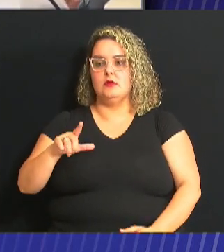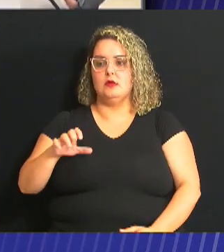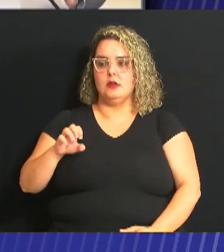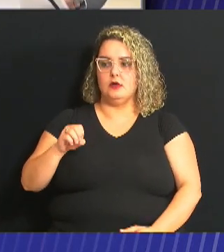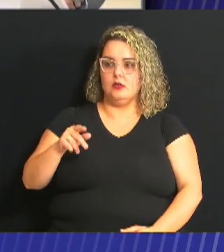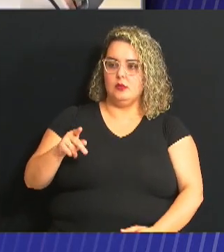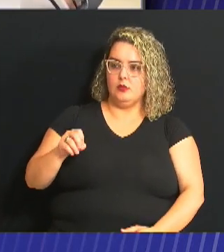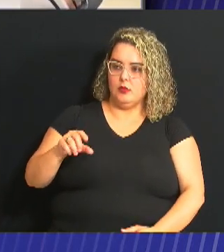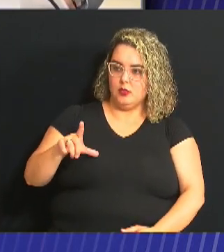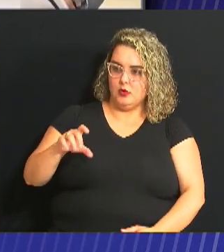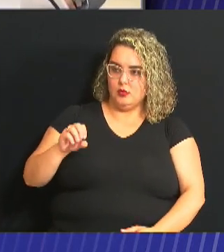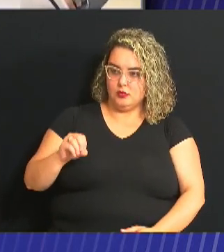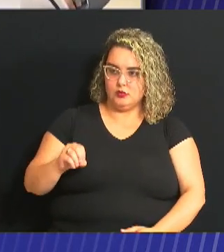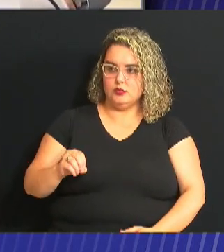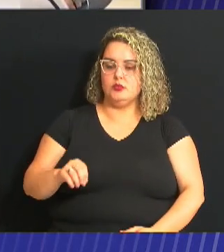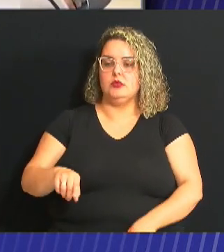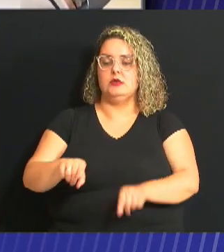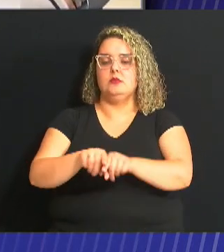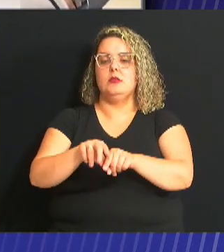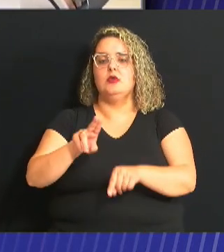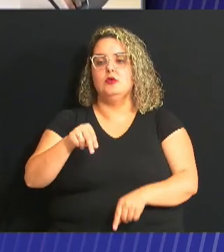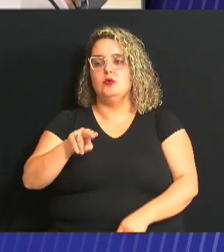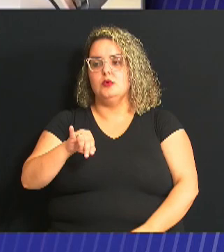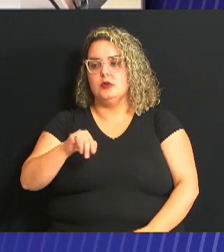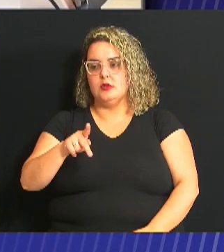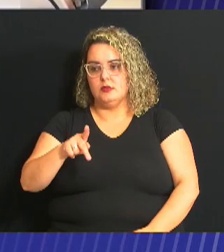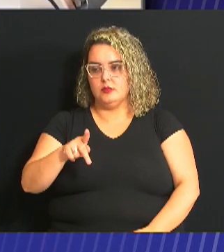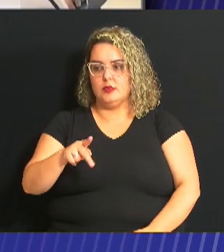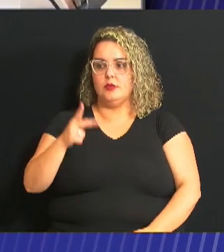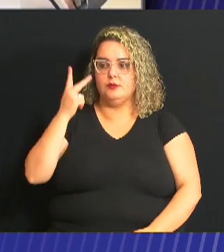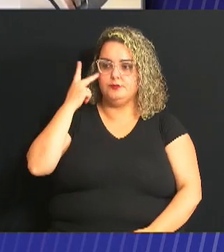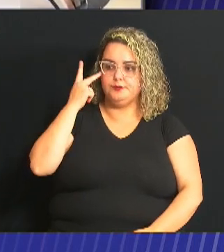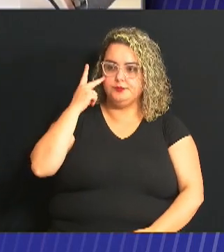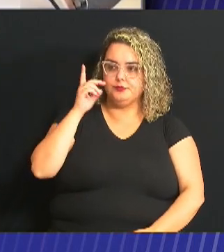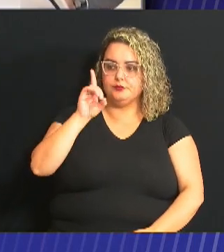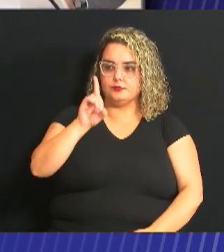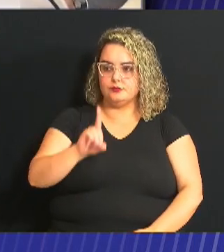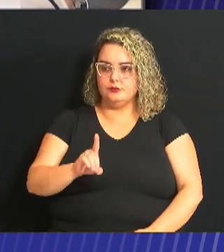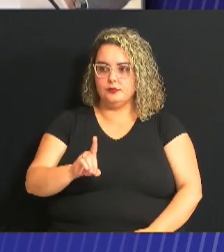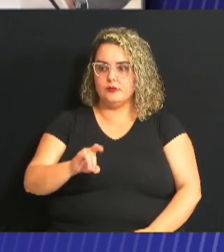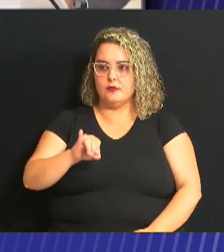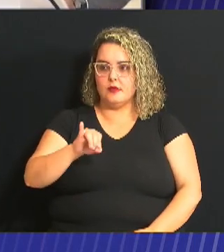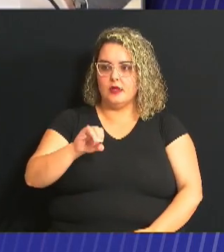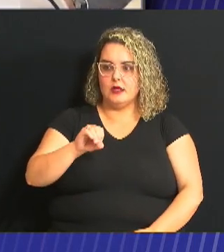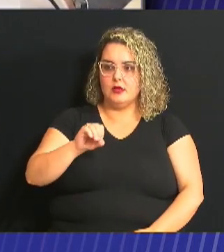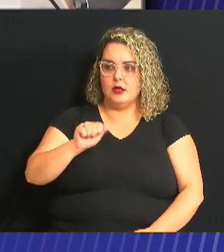e também Unip, São Paulo, diretor da